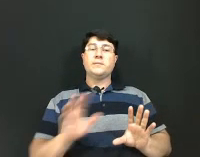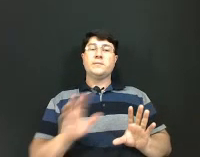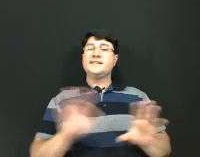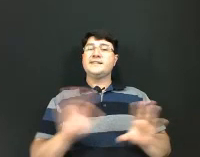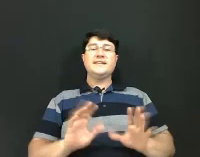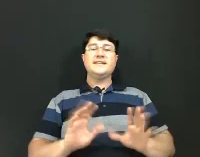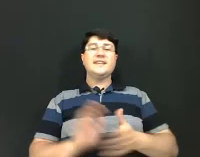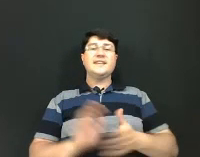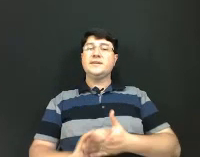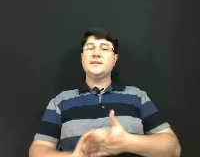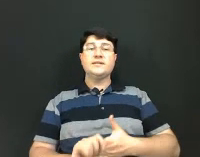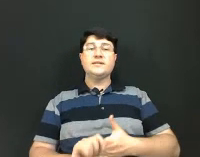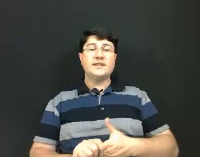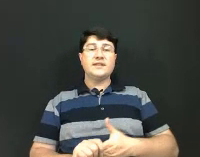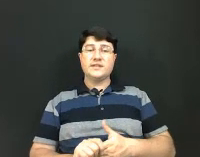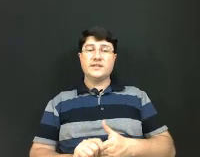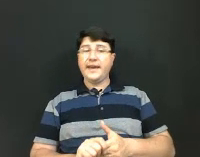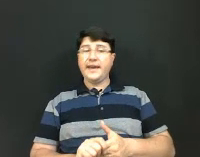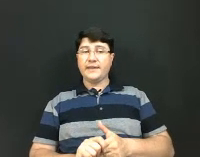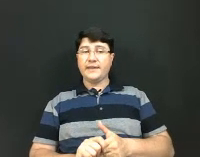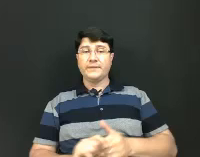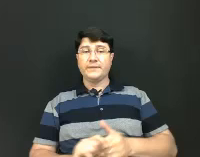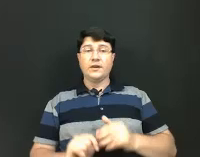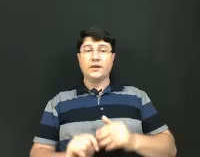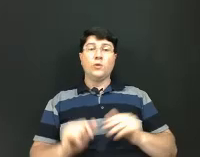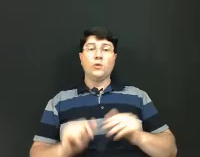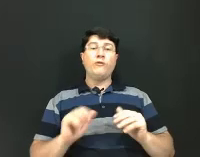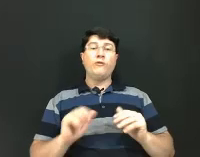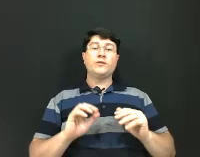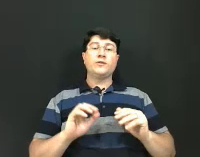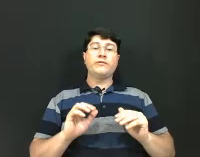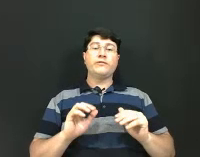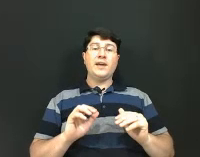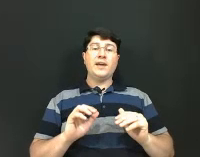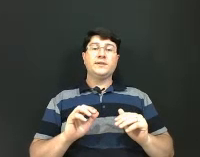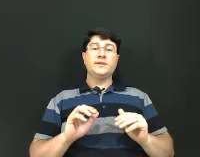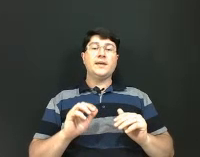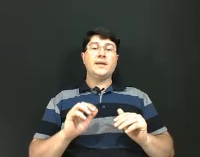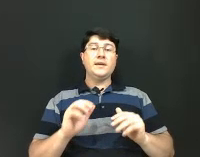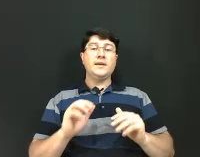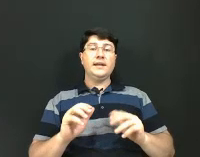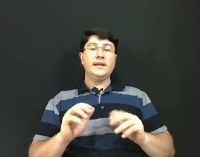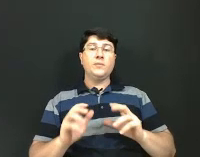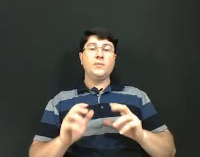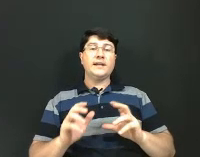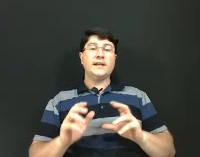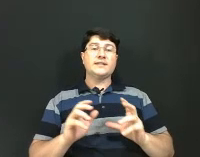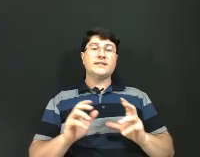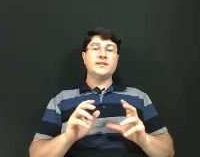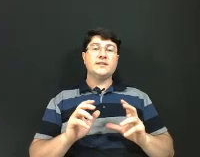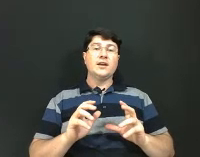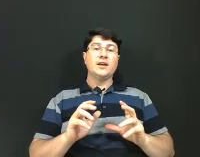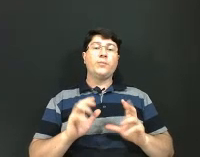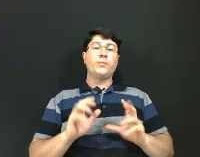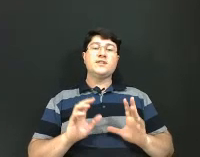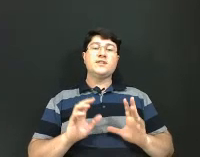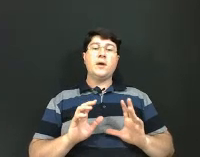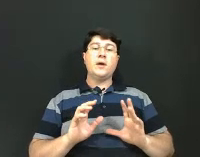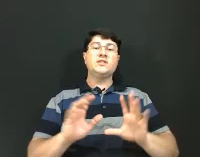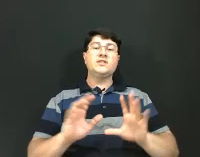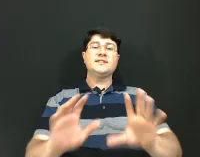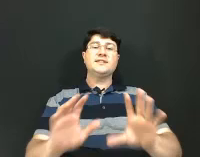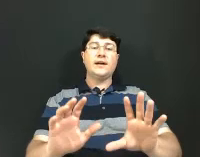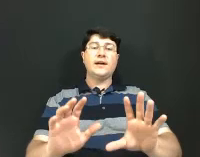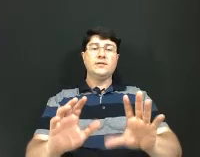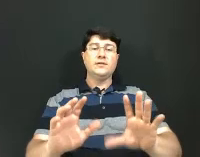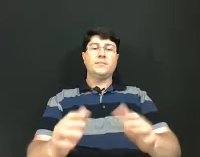evento, mas nem sempre iniciam nesse lossier. O movimento do verbo termina em uma relação de